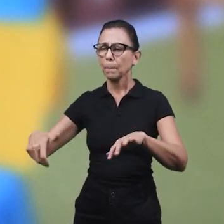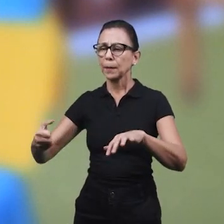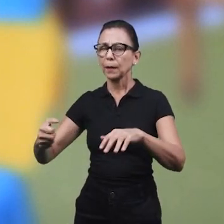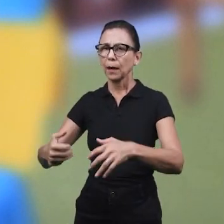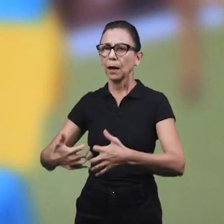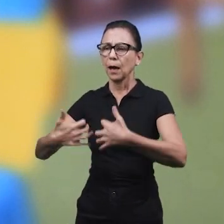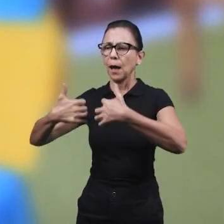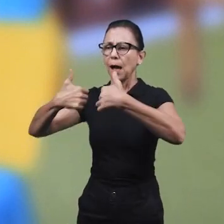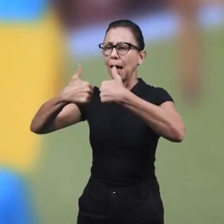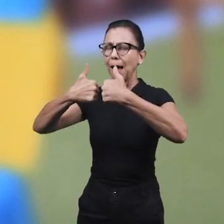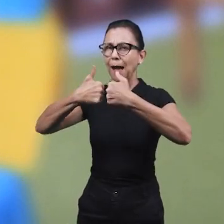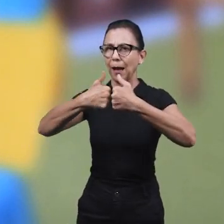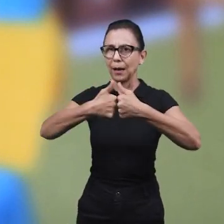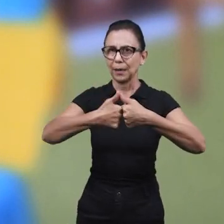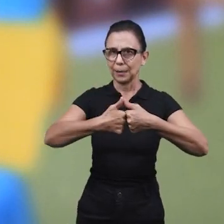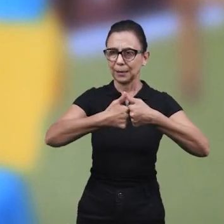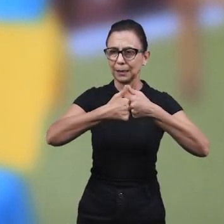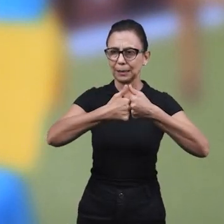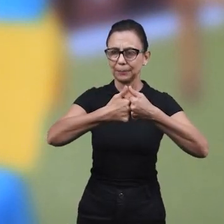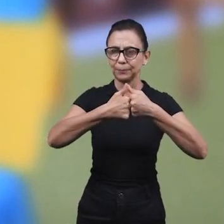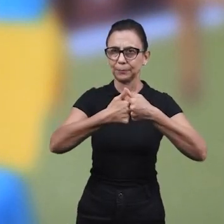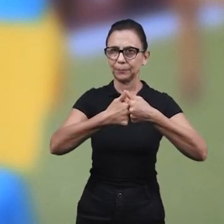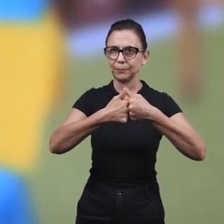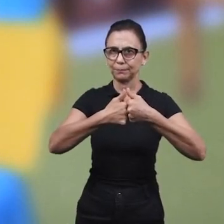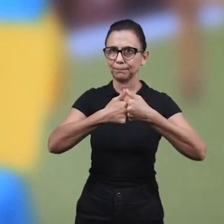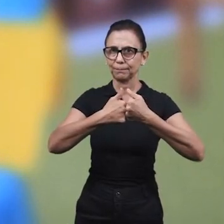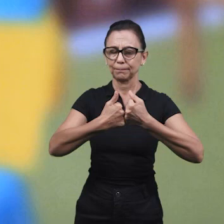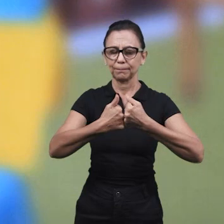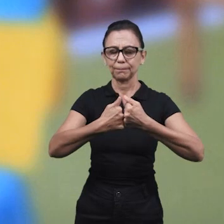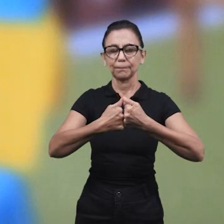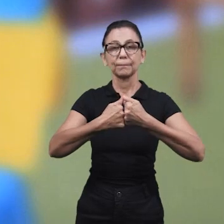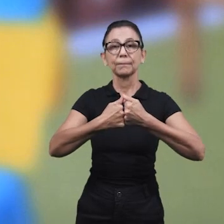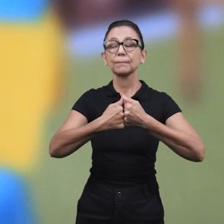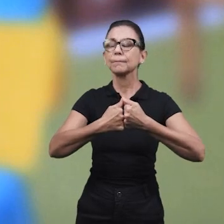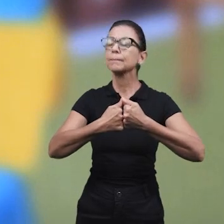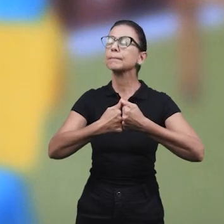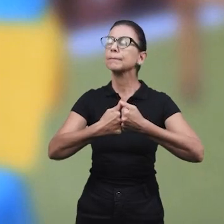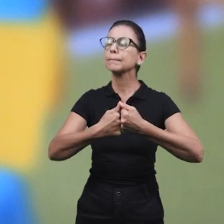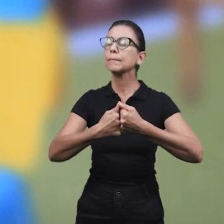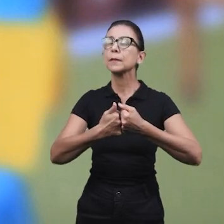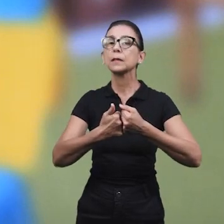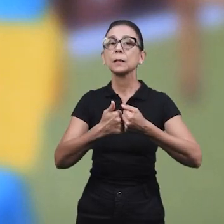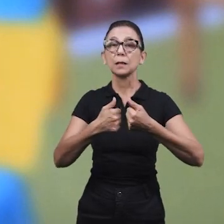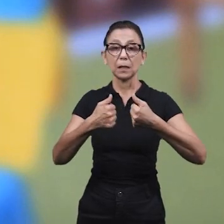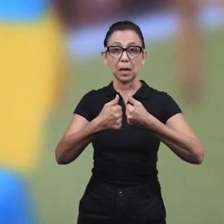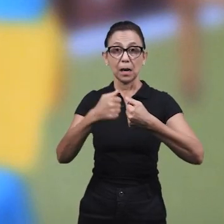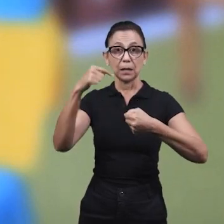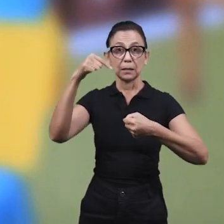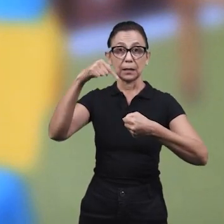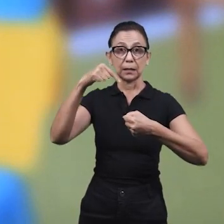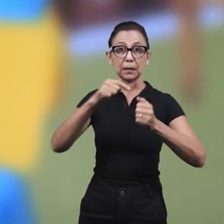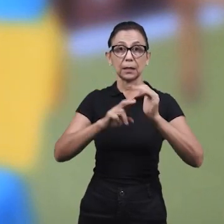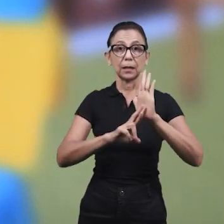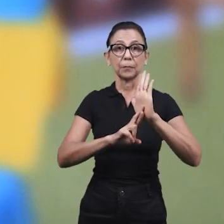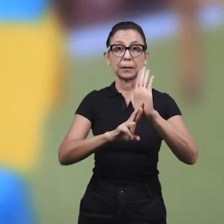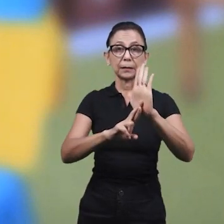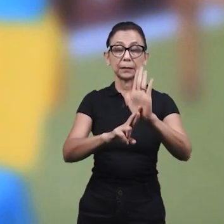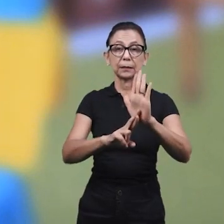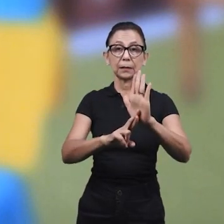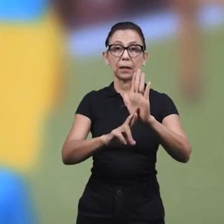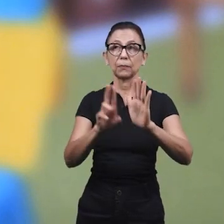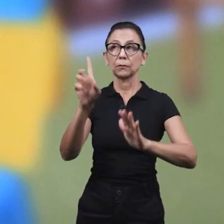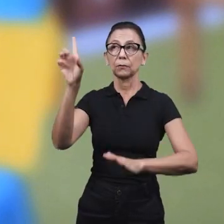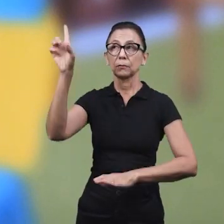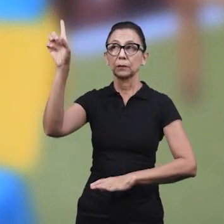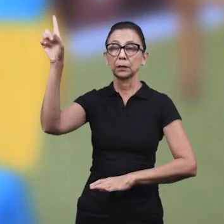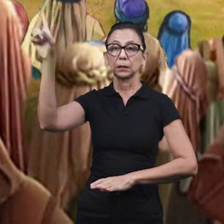Israel. A arca do concerto representava a presença de Deus. Deus iria à frente